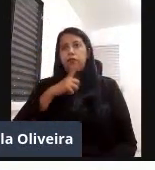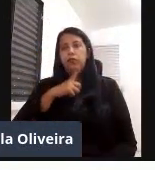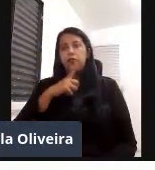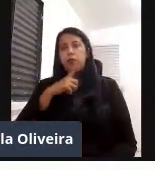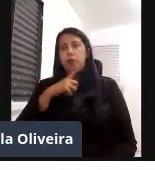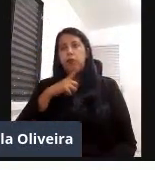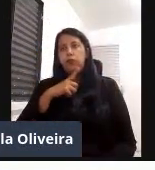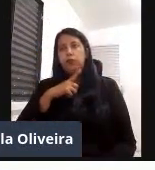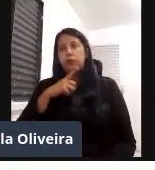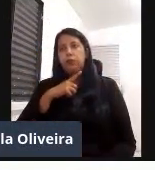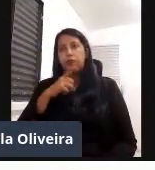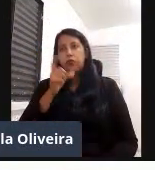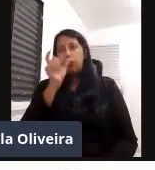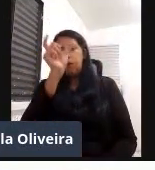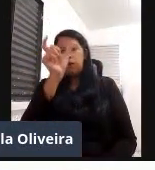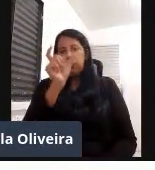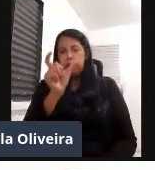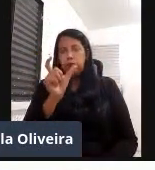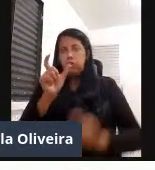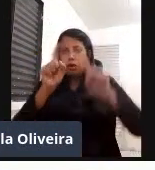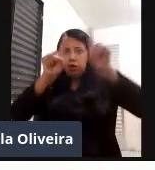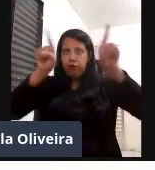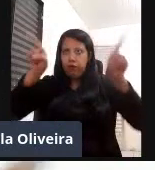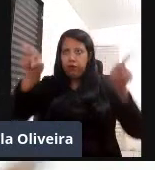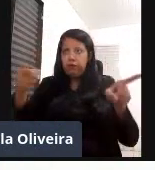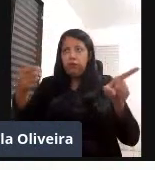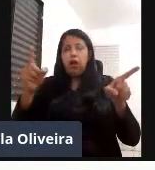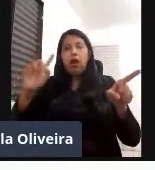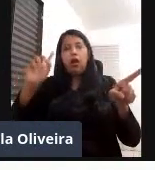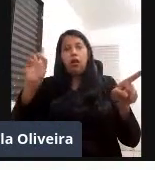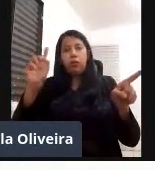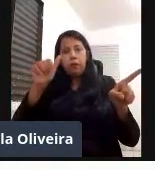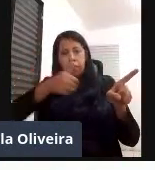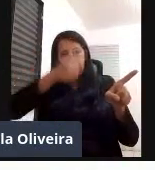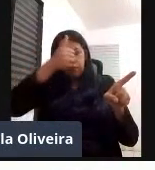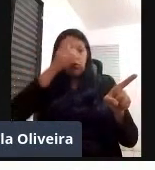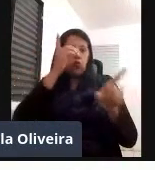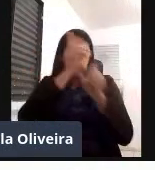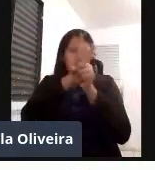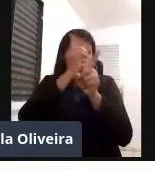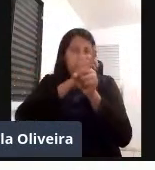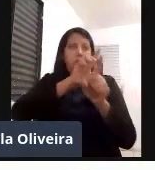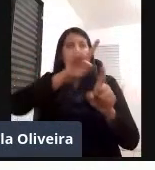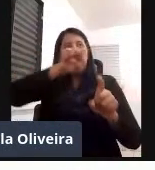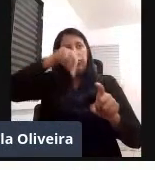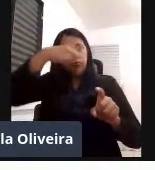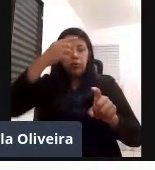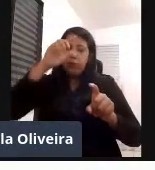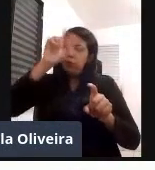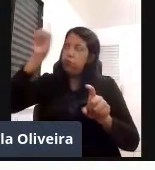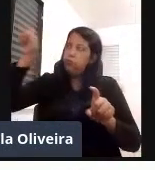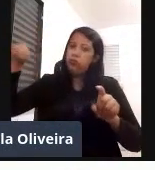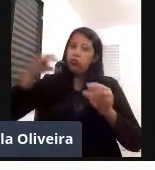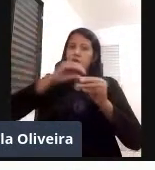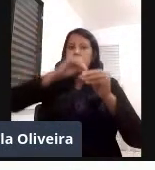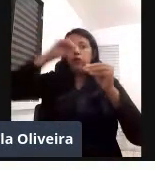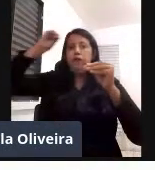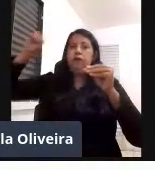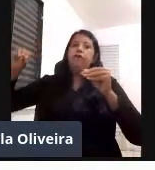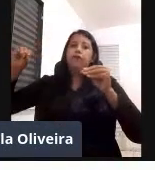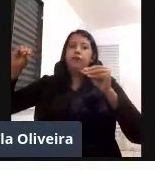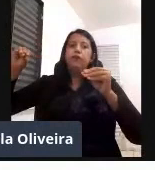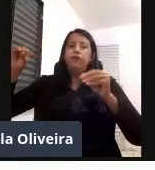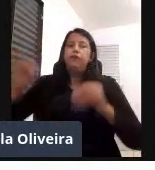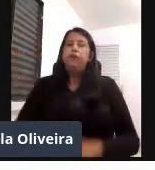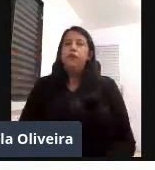termos, pelos termos que estão dentro do parênteses e depois fora. Então, ele vai especificar qual é a ordem que vai